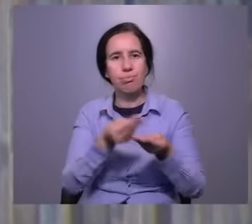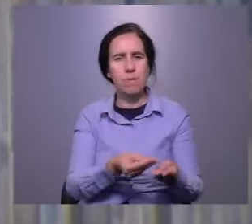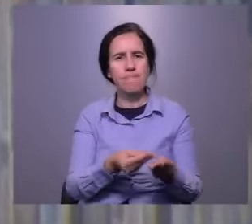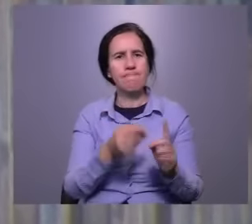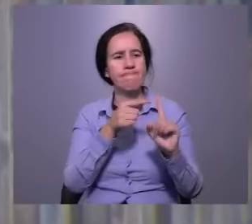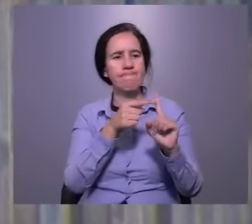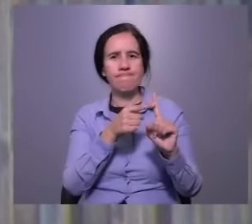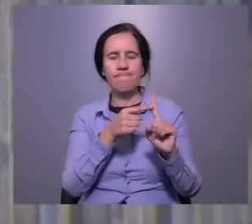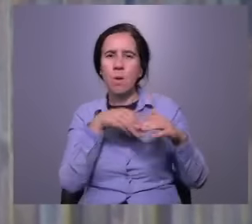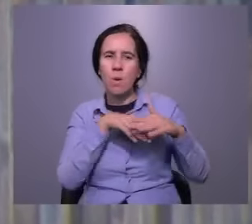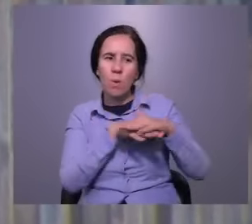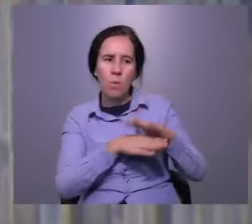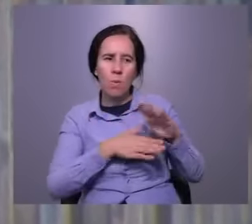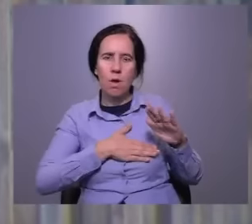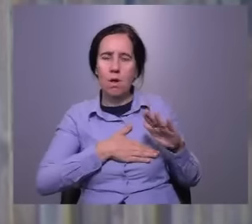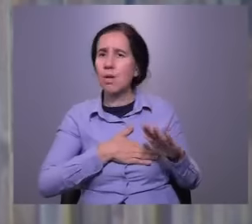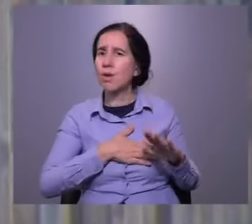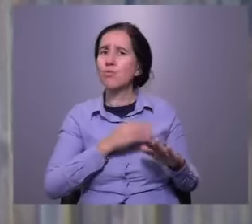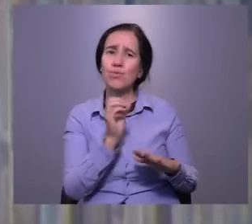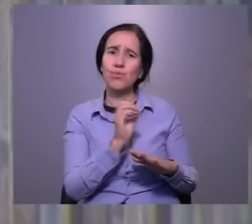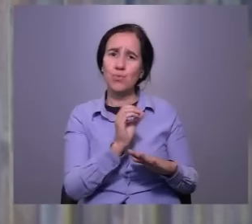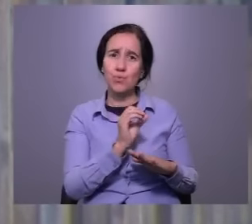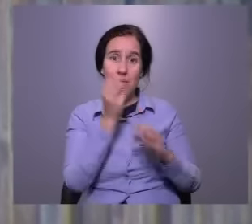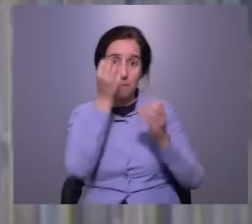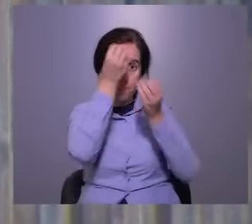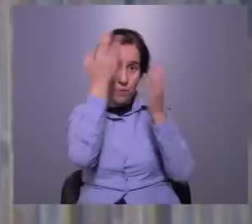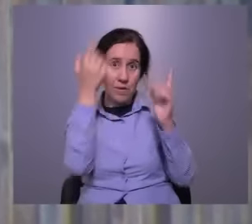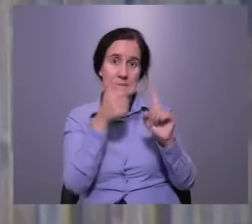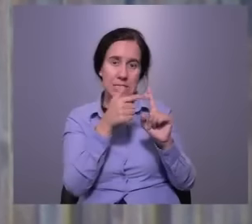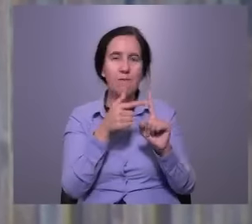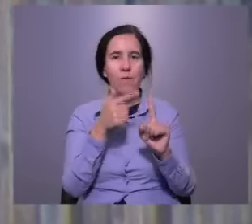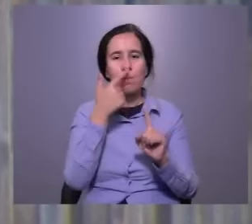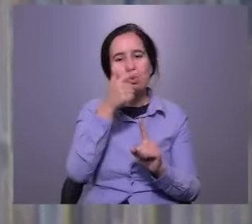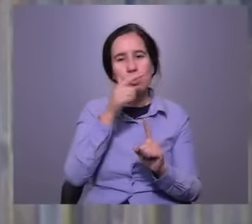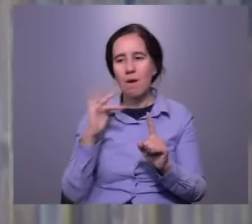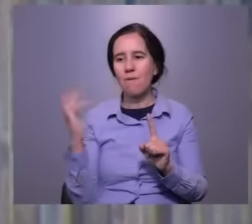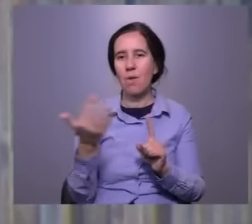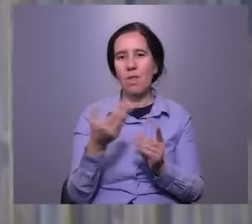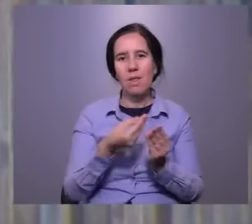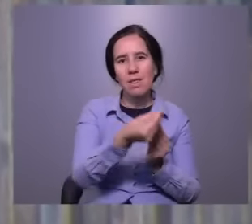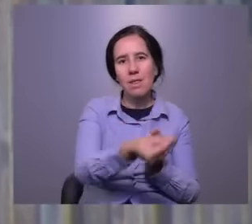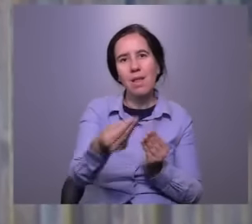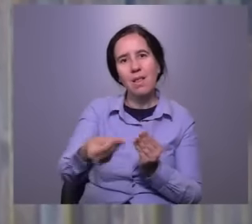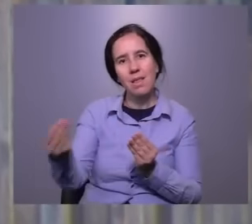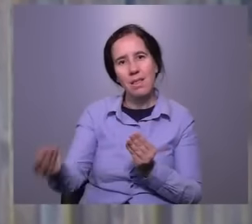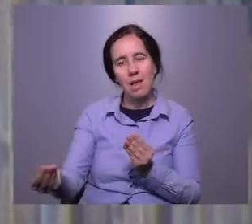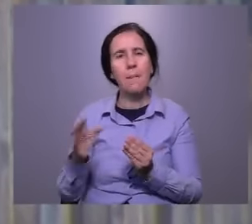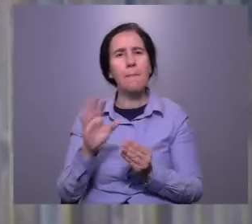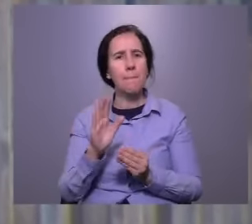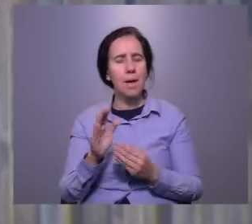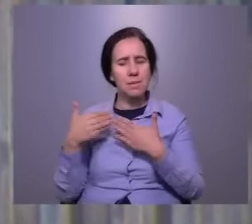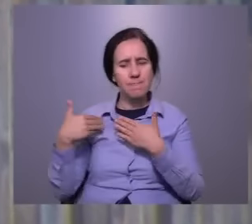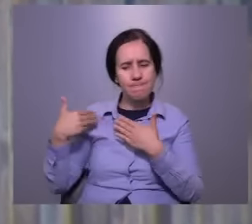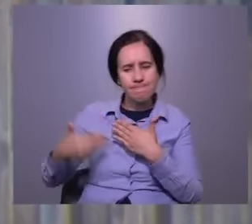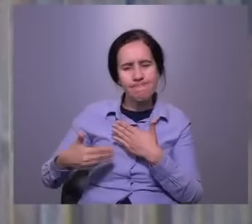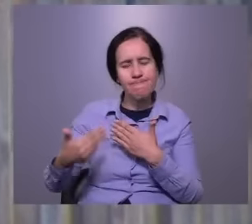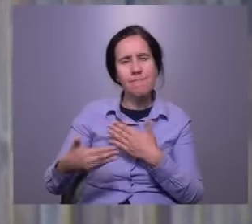Quando oferecem a Eliseu os pães de trigo e cevada como primícias da colheita, o